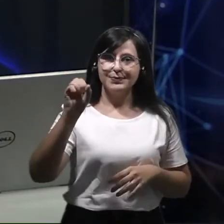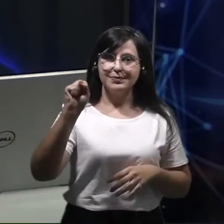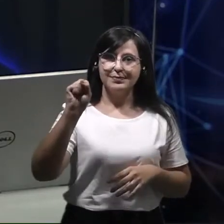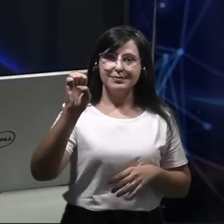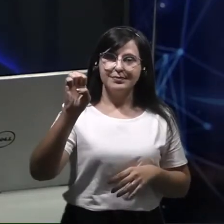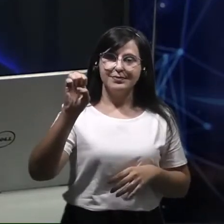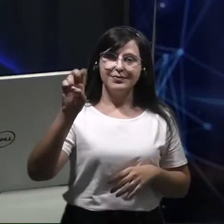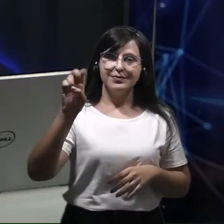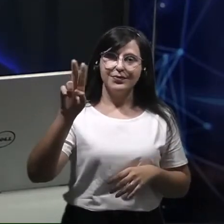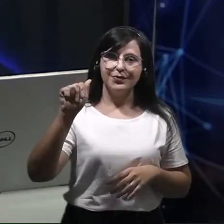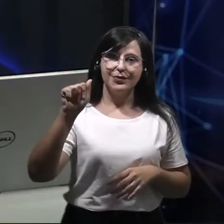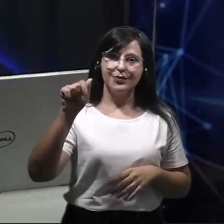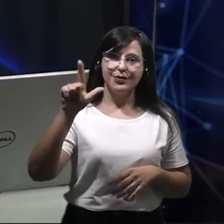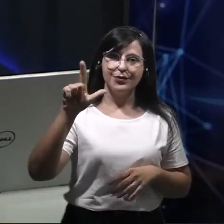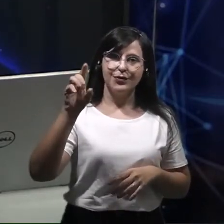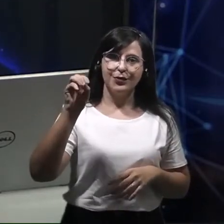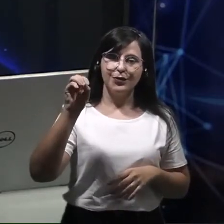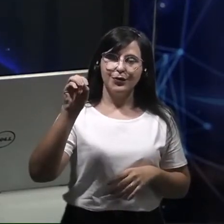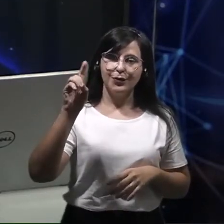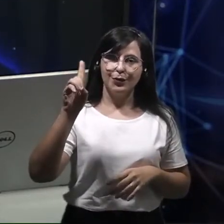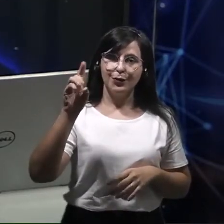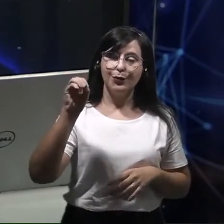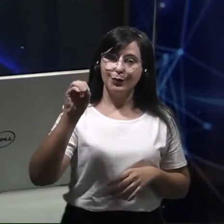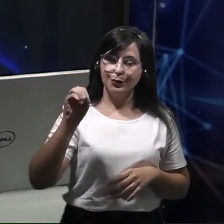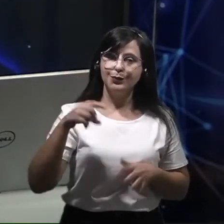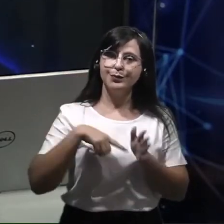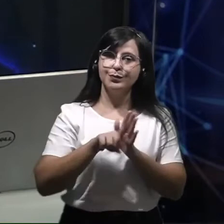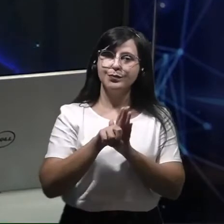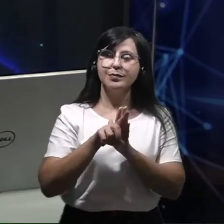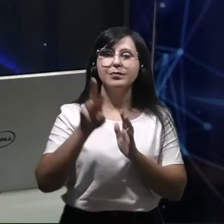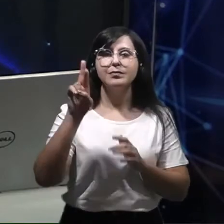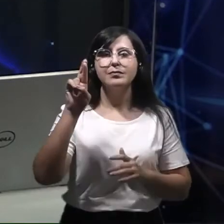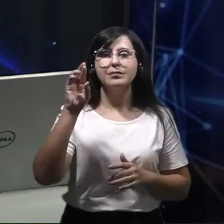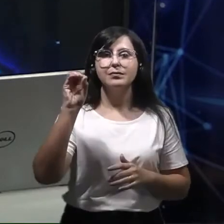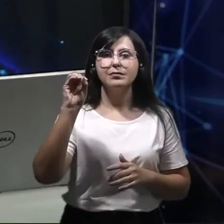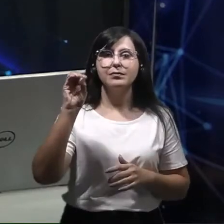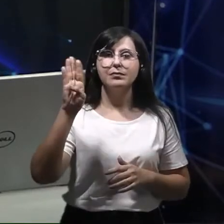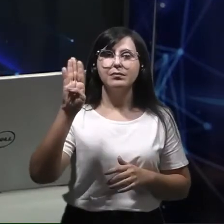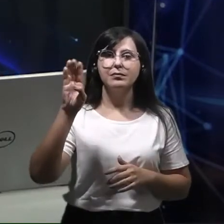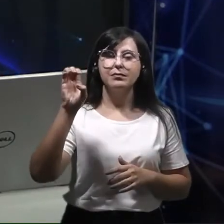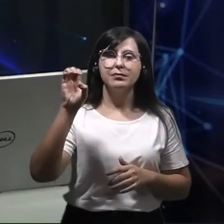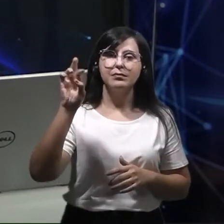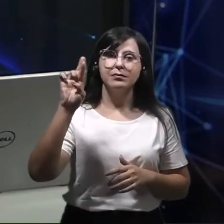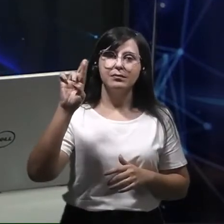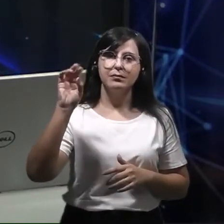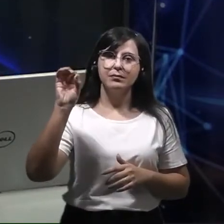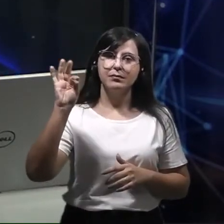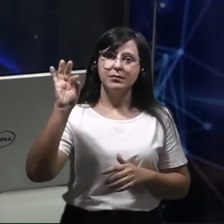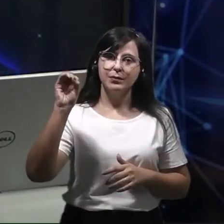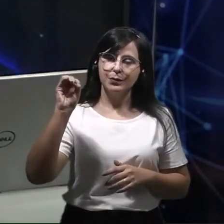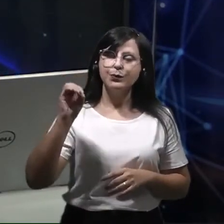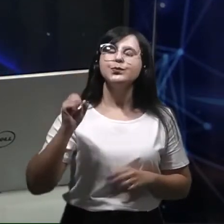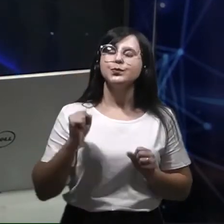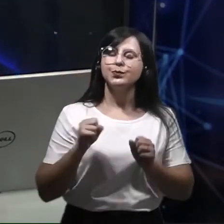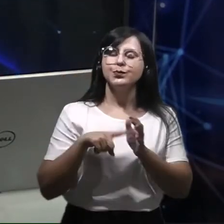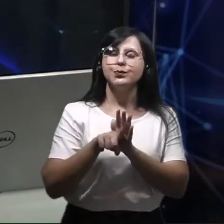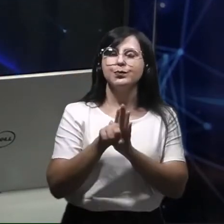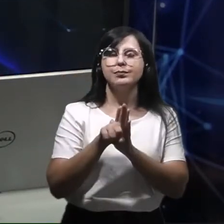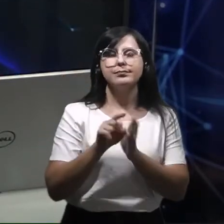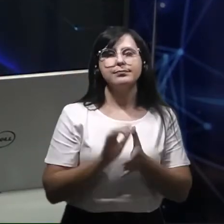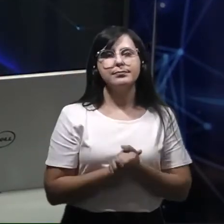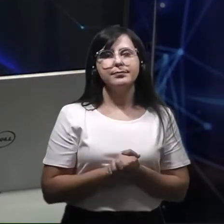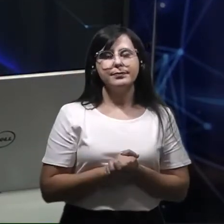Roberto Asfora, que é o candidato que ainda não participou desse giro. Com o tema livre, o senhor dispõe, então, do tempo de um minuto para